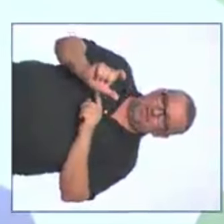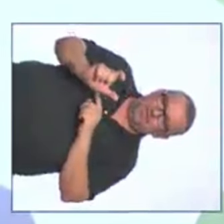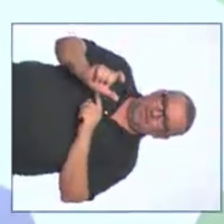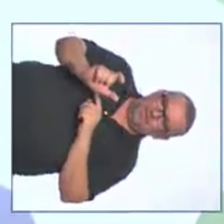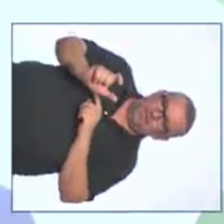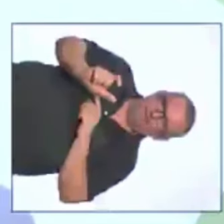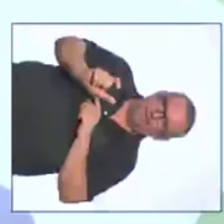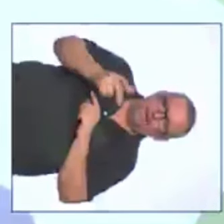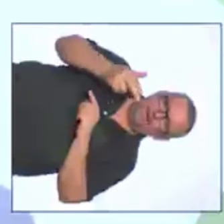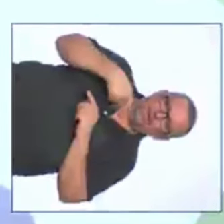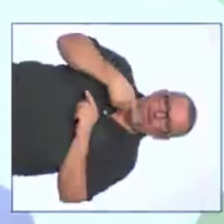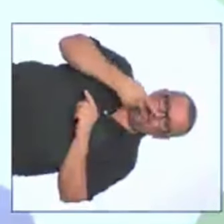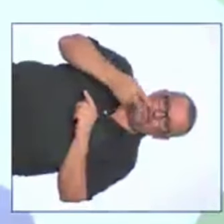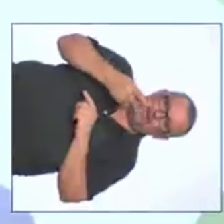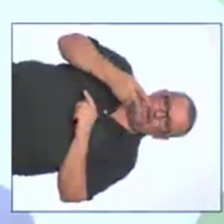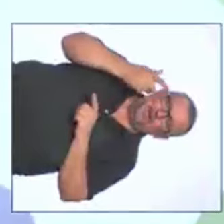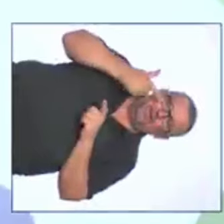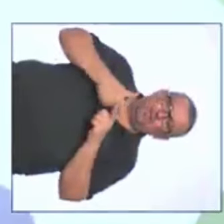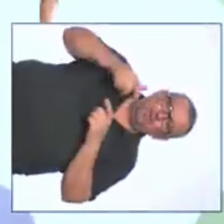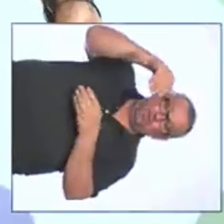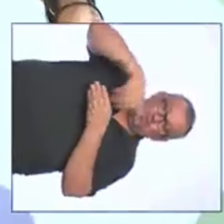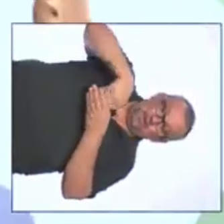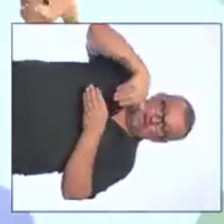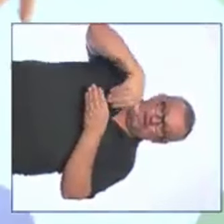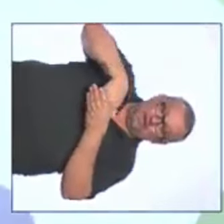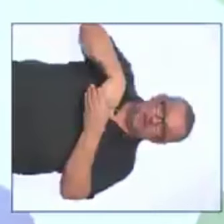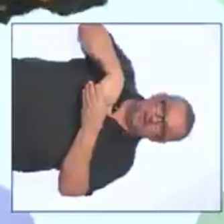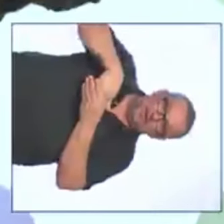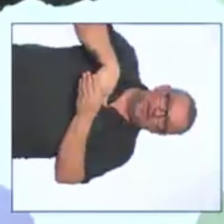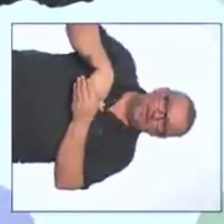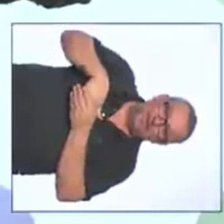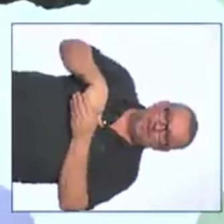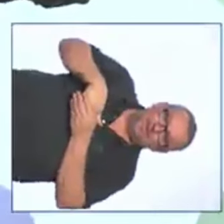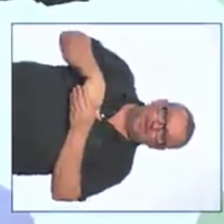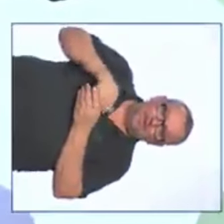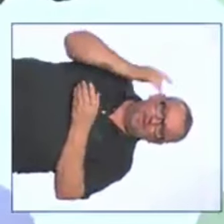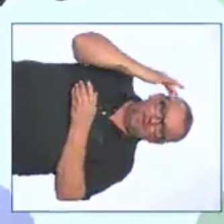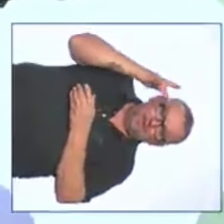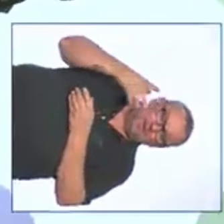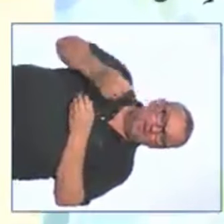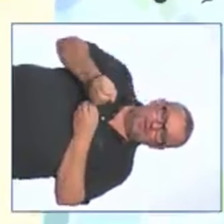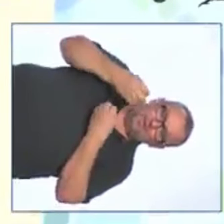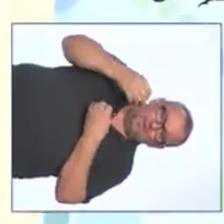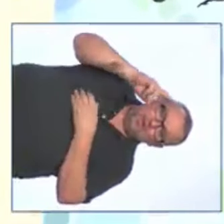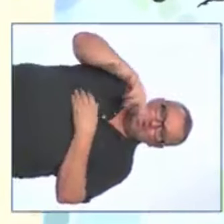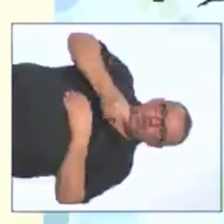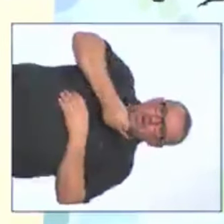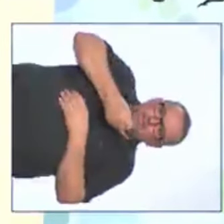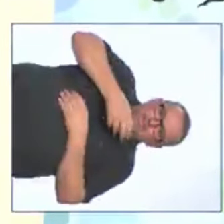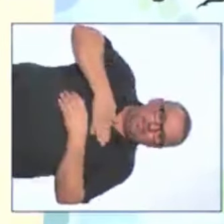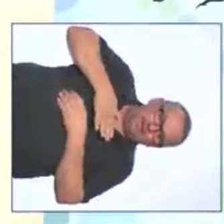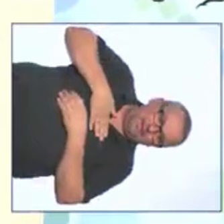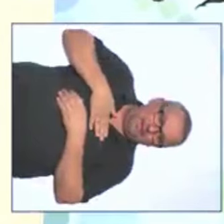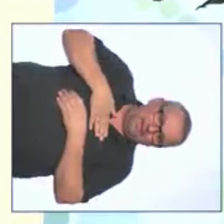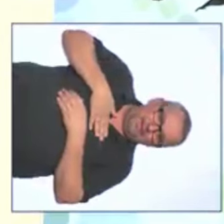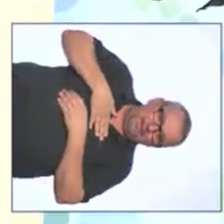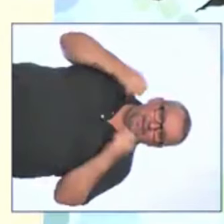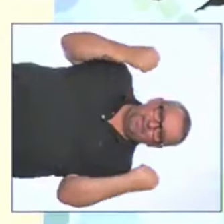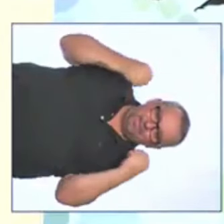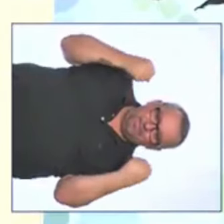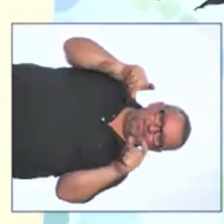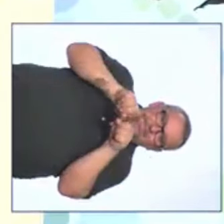é igual a gente fala né muito sobre eleição que eu nunca fui como assim de onde eles tiram esses dados se eu nunca fui entrevistada é na educação física tem